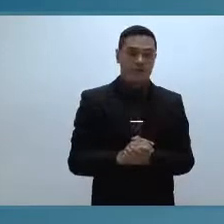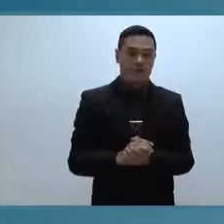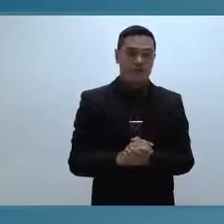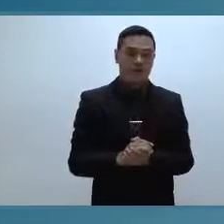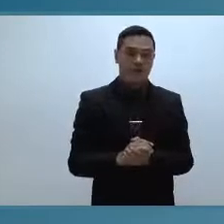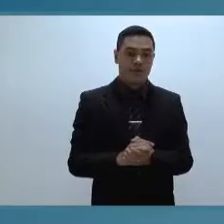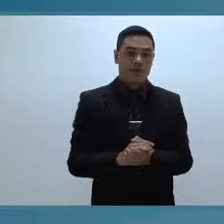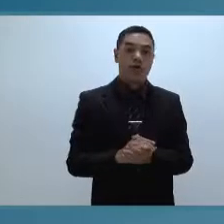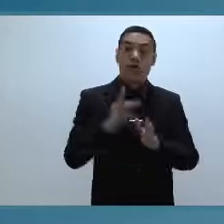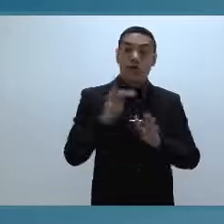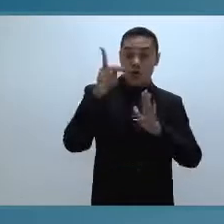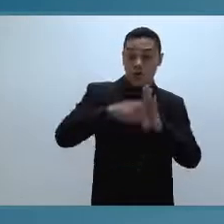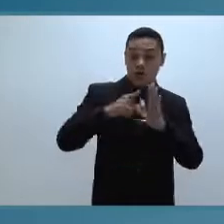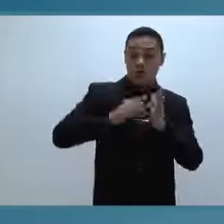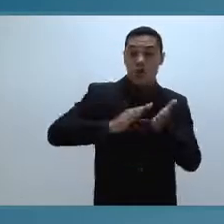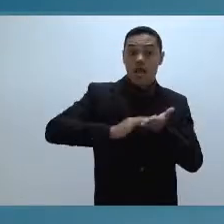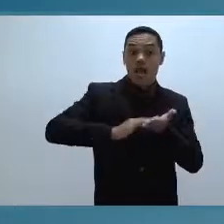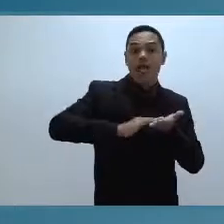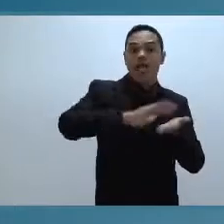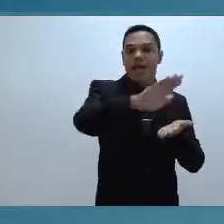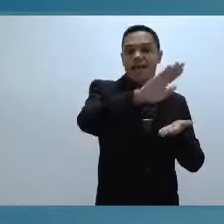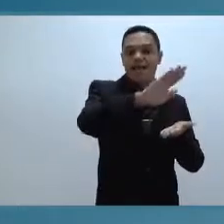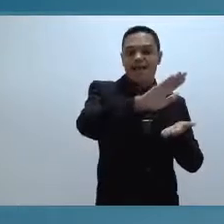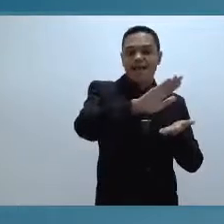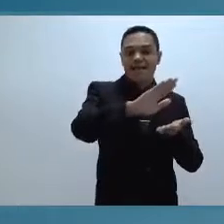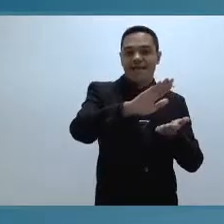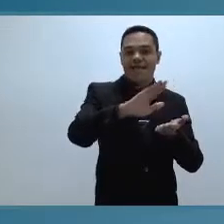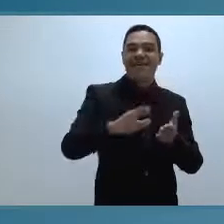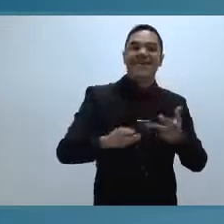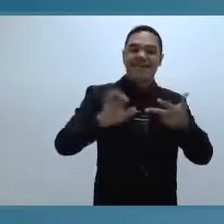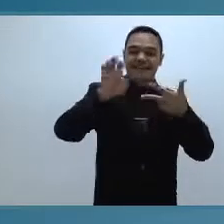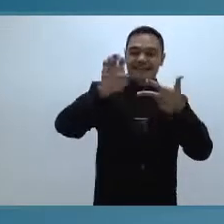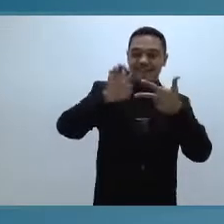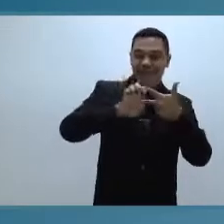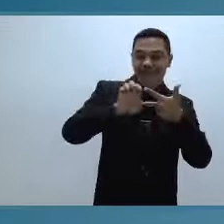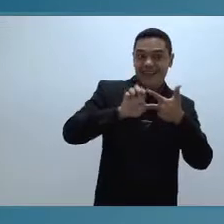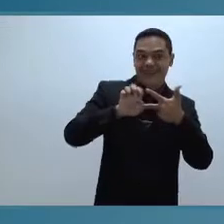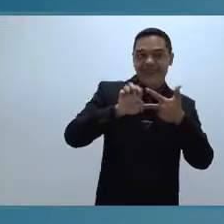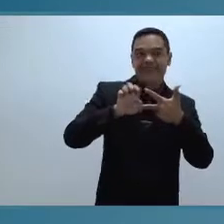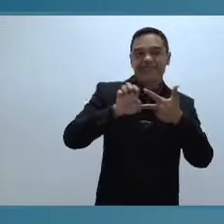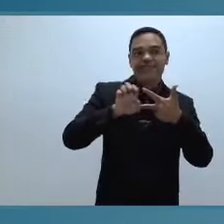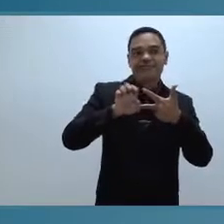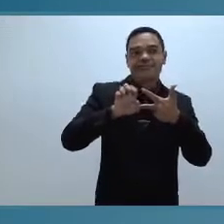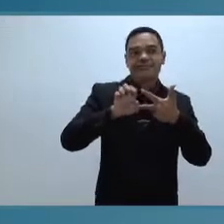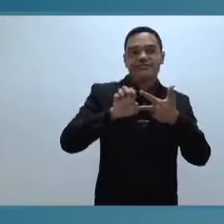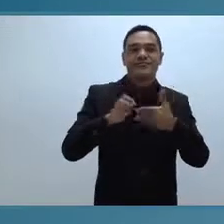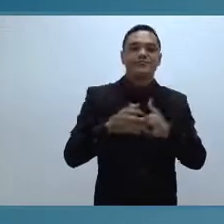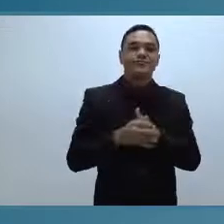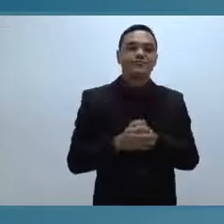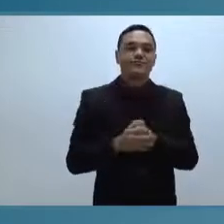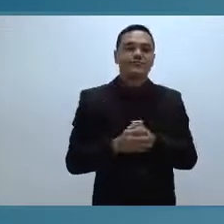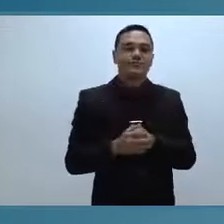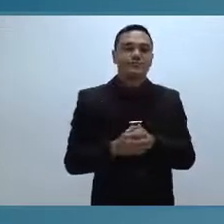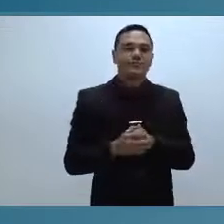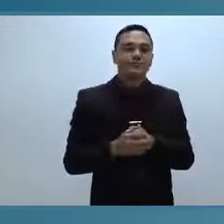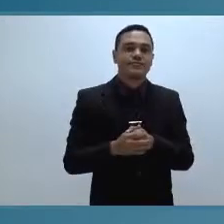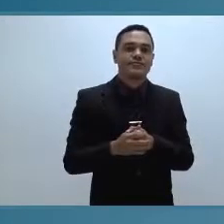ao Executivo, ao senhor governador, para os fins devidos.